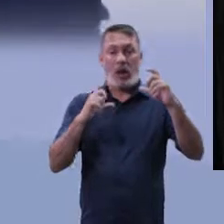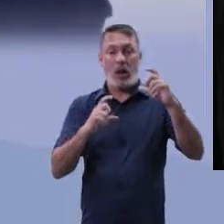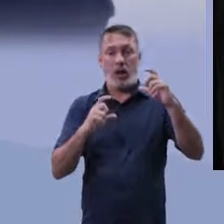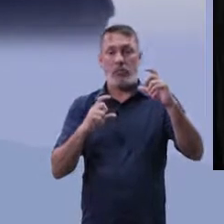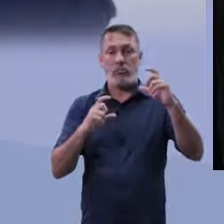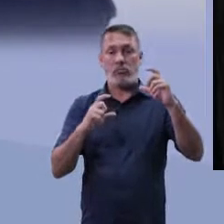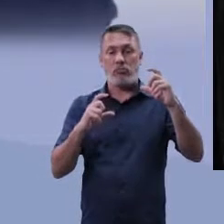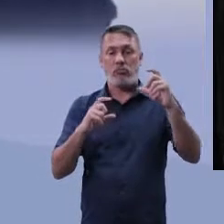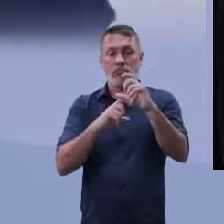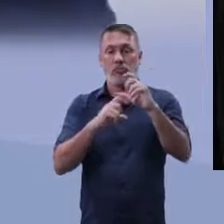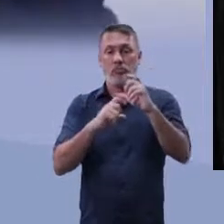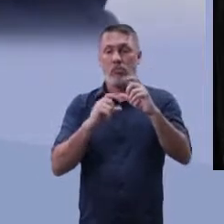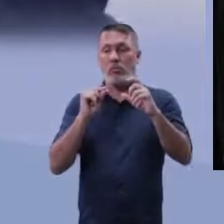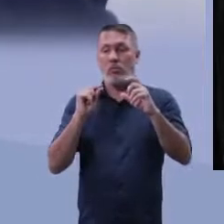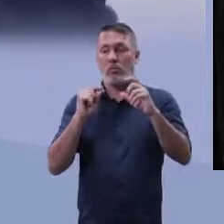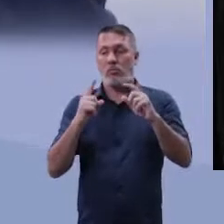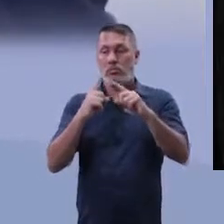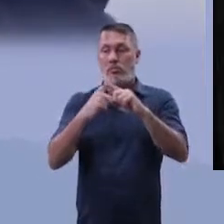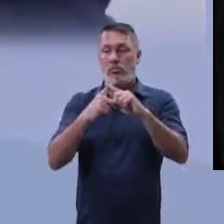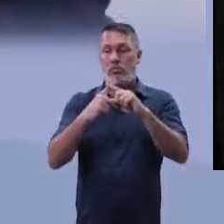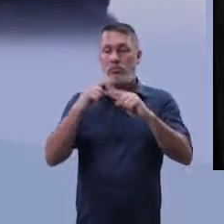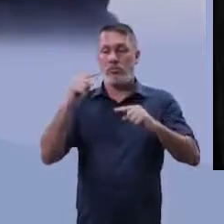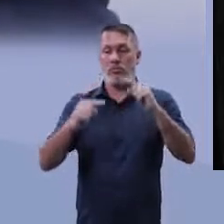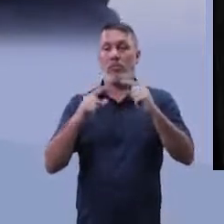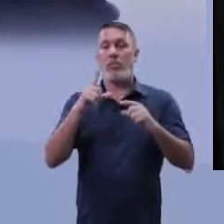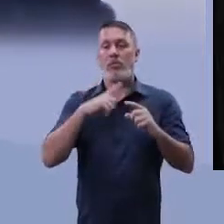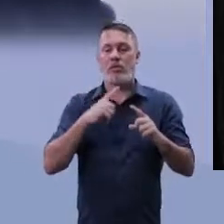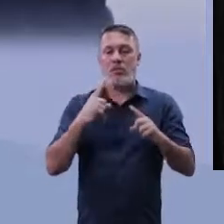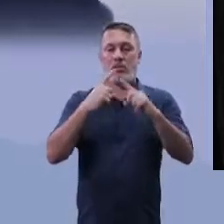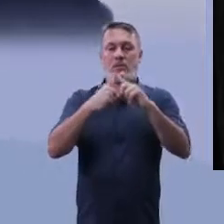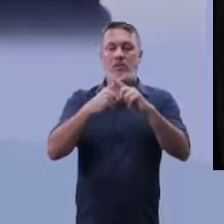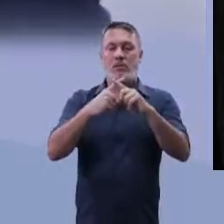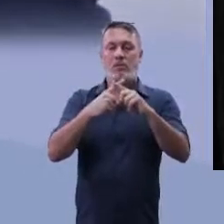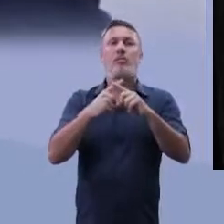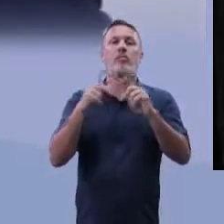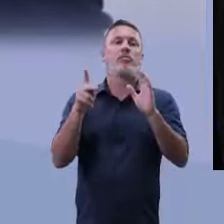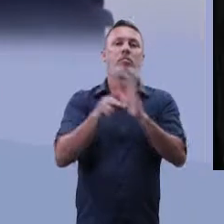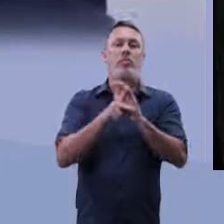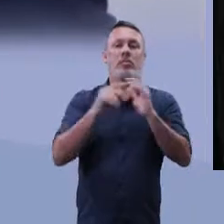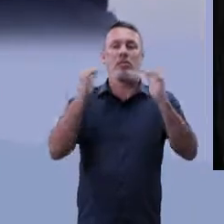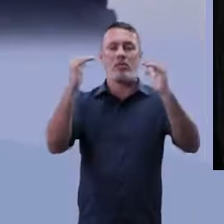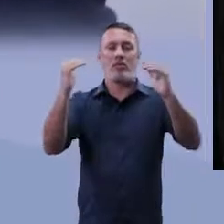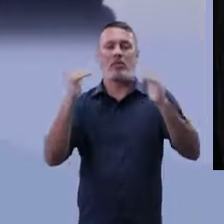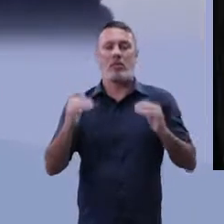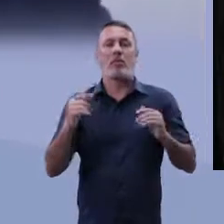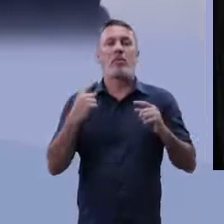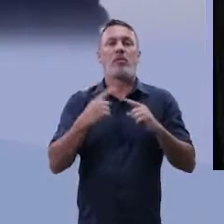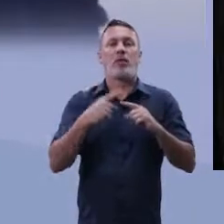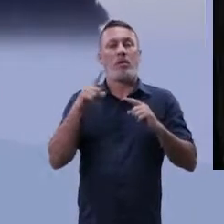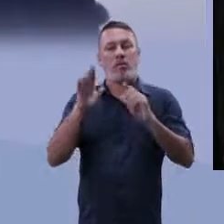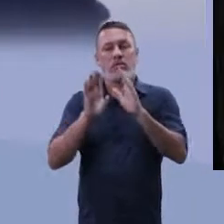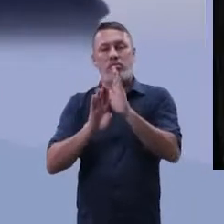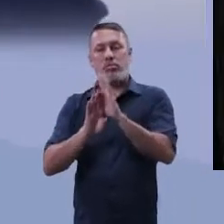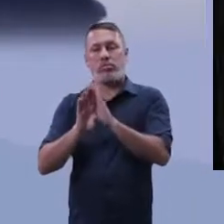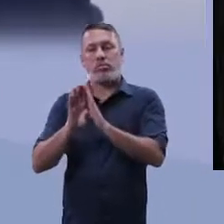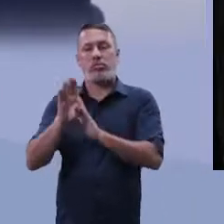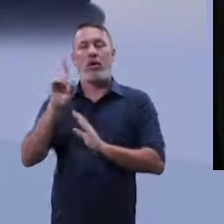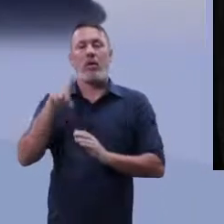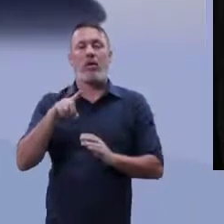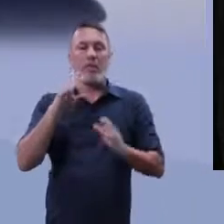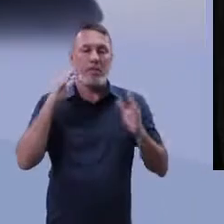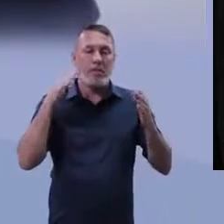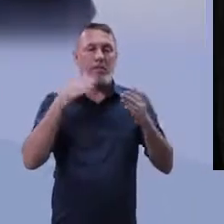e a outra grandeza em cima aqui do lado e vai montar a regra de 3. Você pode multiplicar em cruz, porque o crescimento